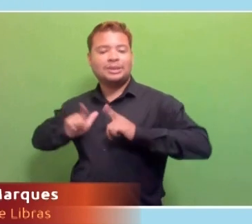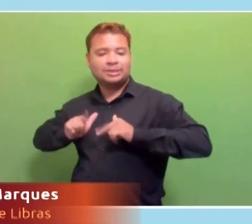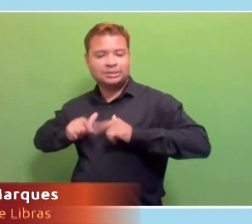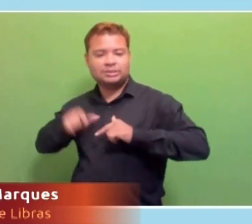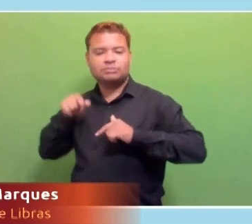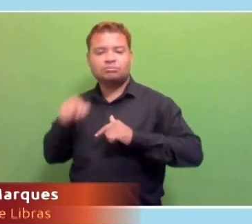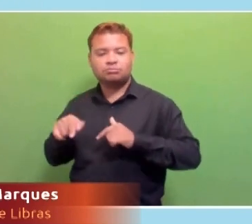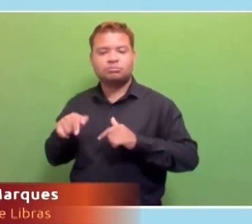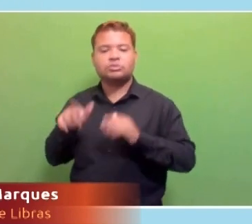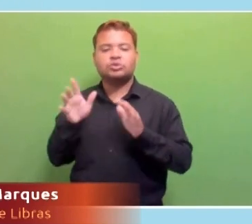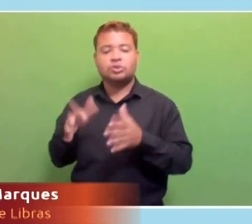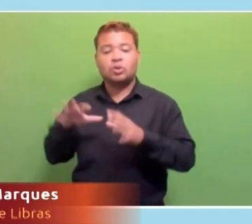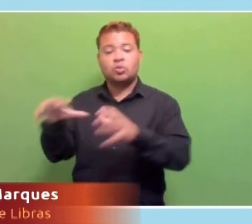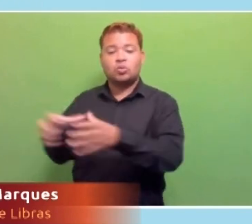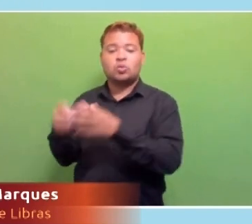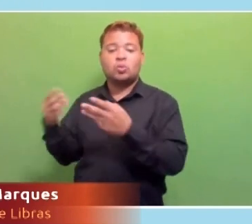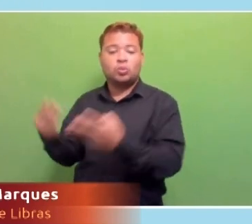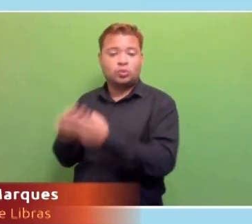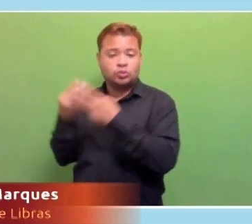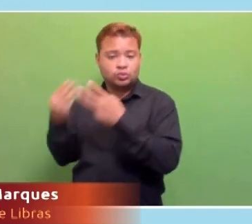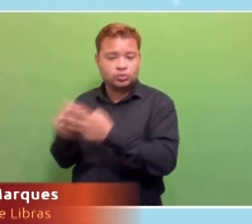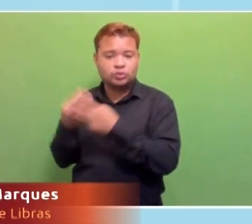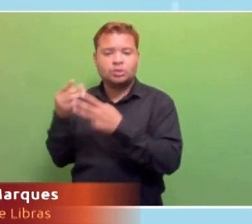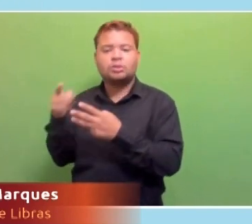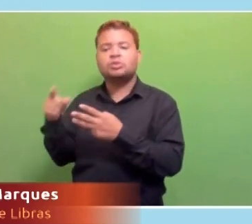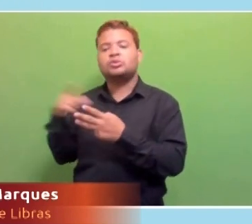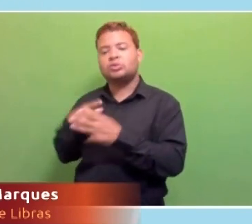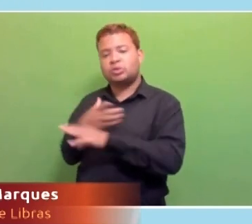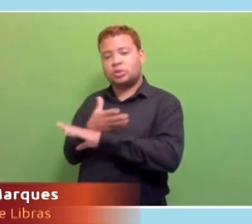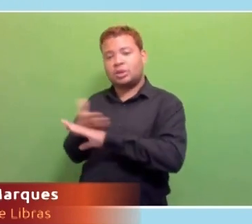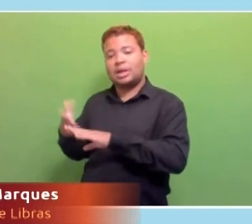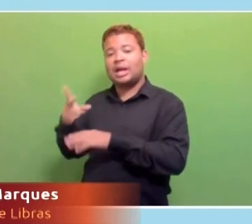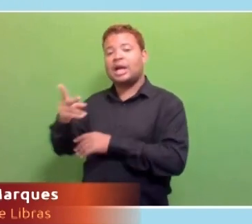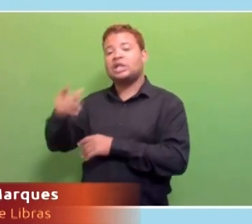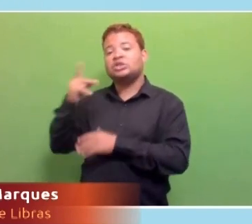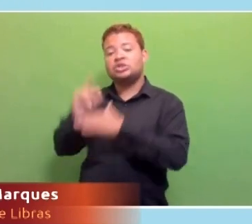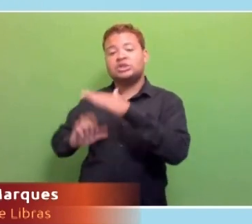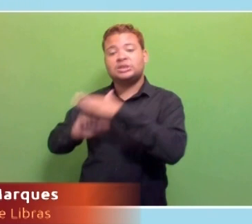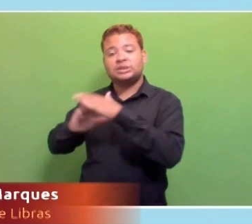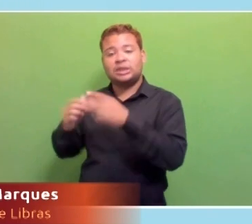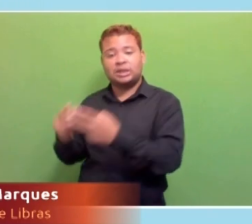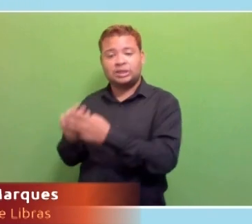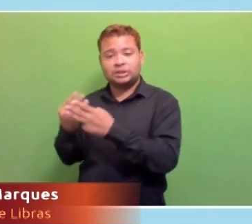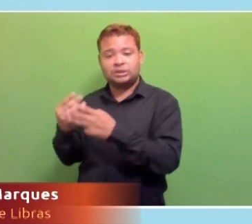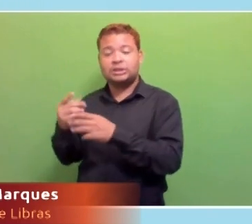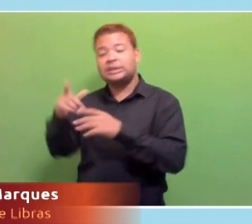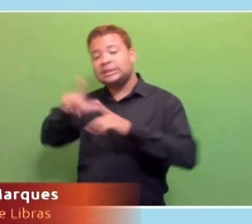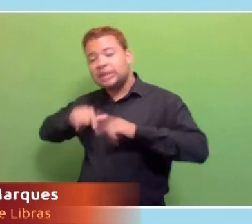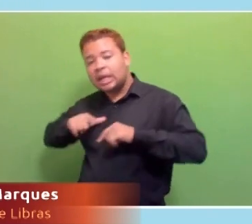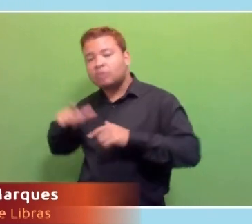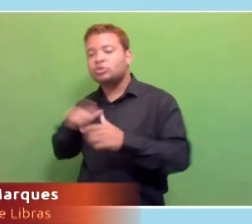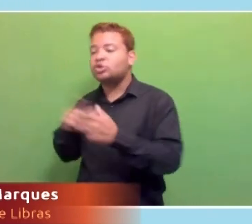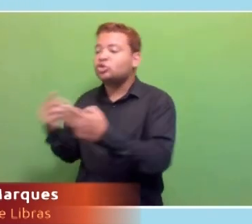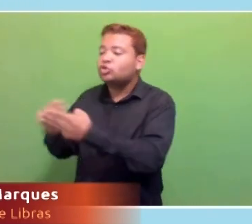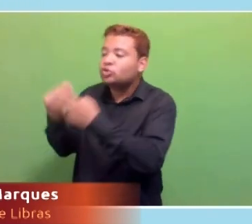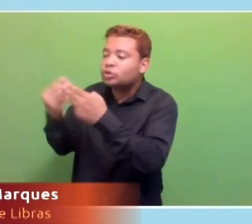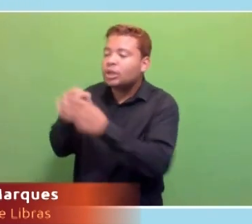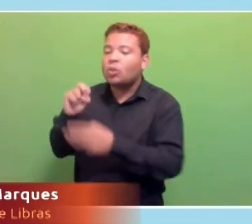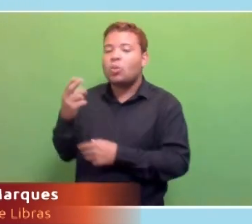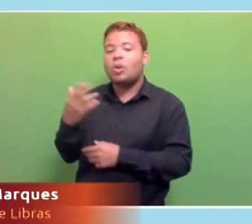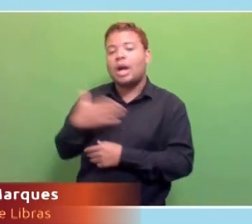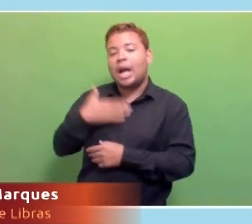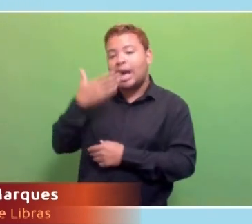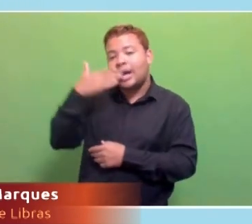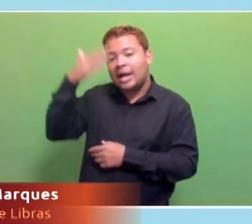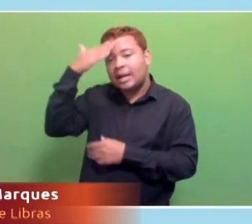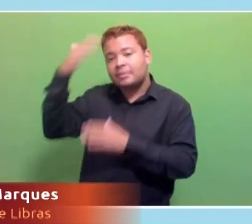naquele território do antigo Estado de Israel, que eram judeus, árabes ou que moravam lá. Então, esse